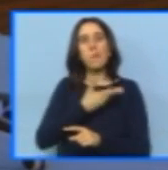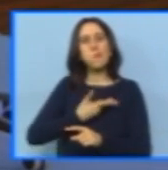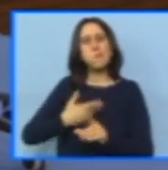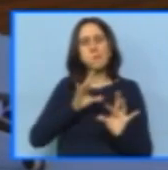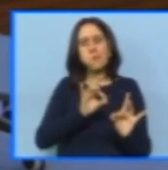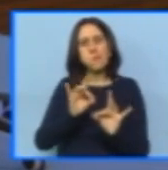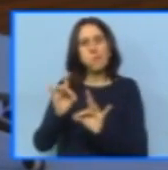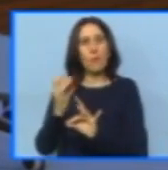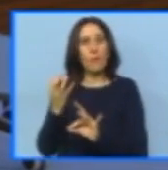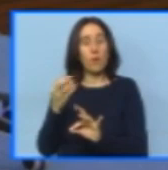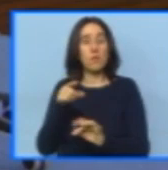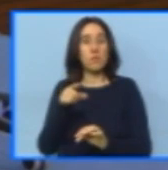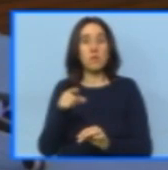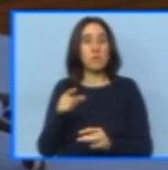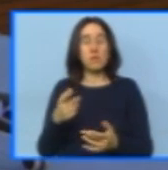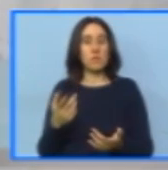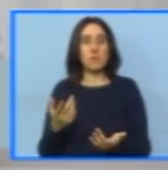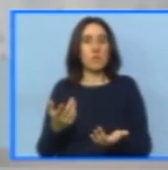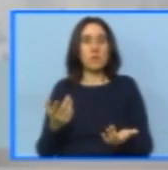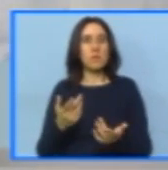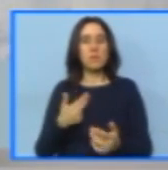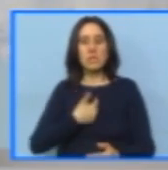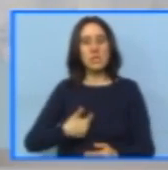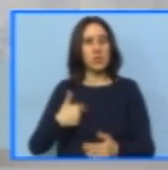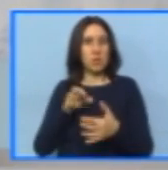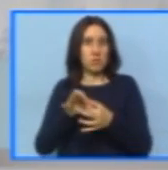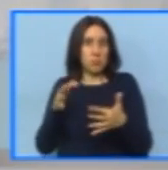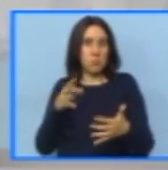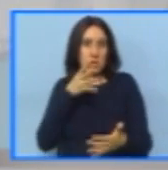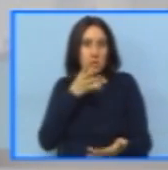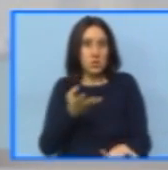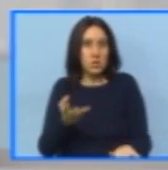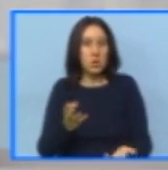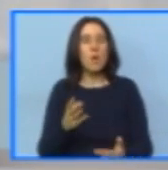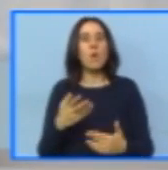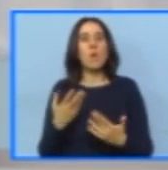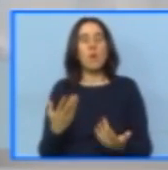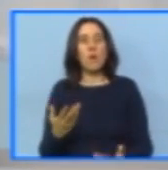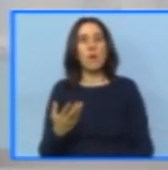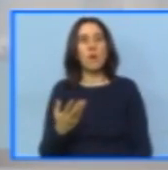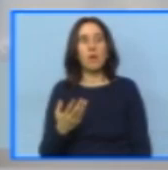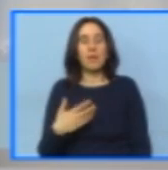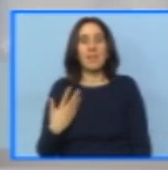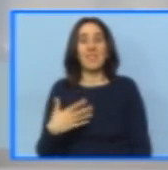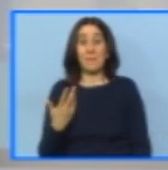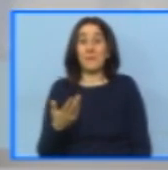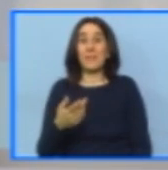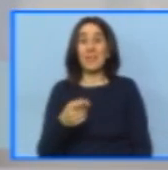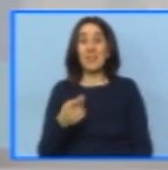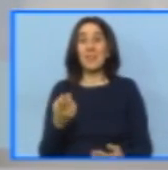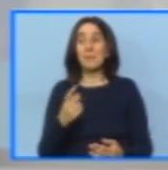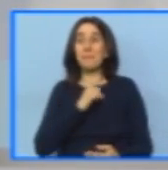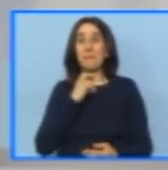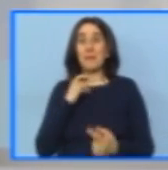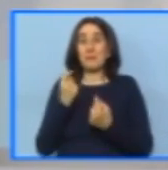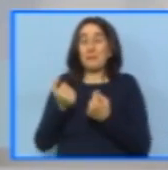deixou de ser cristã, digamos assim, ou com medo de que haja poucos padres,